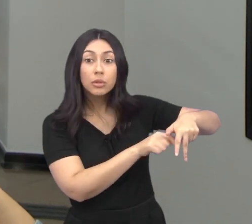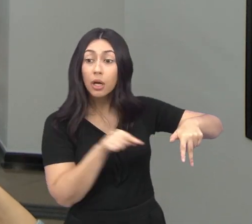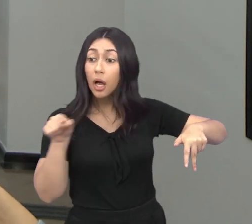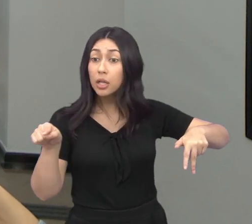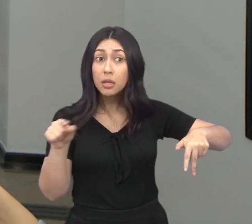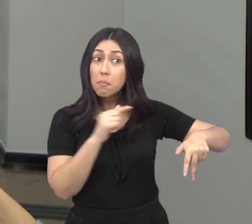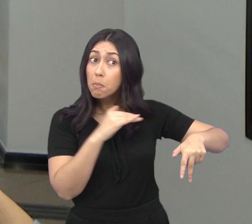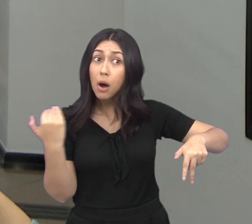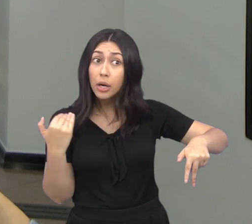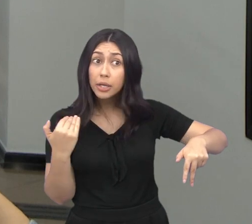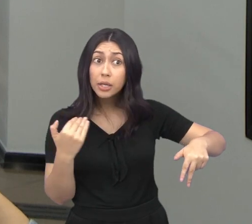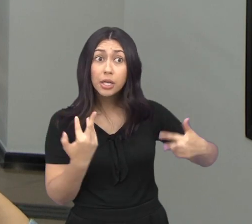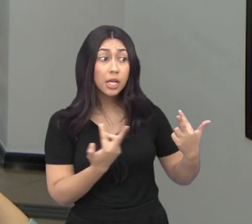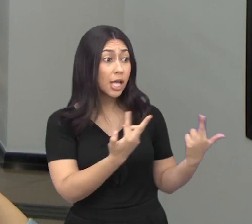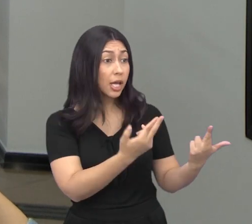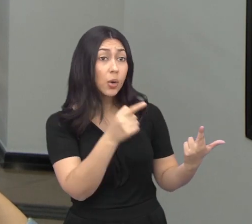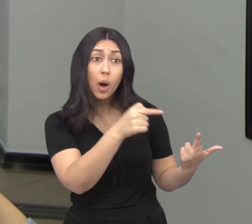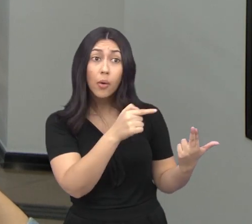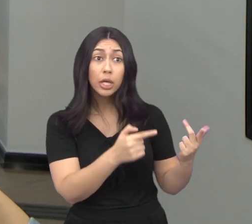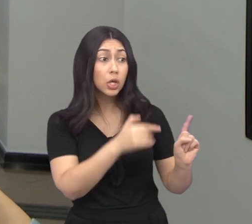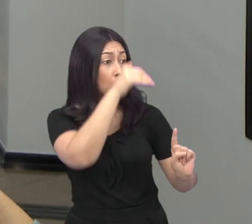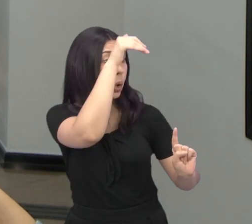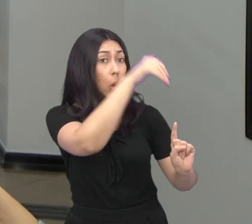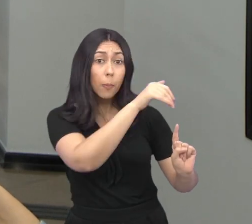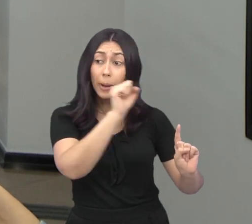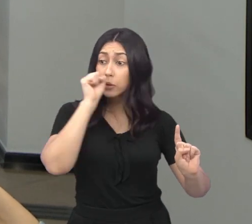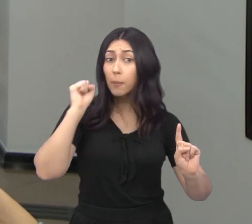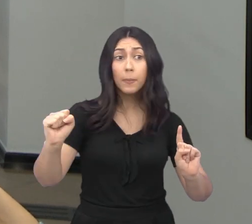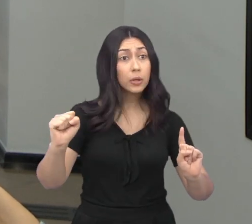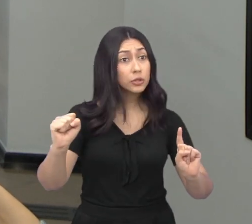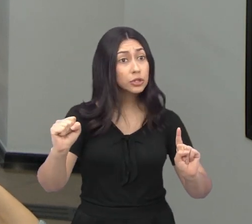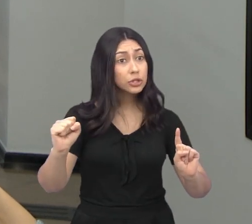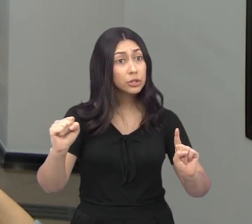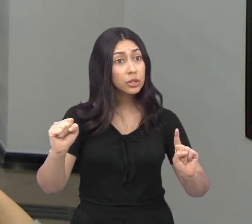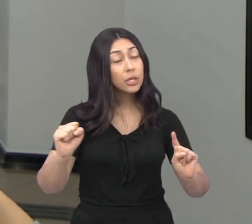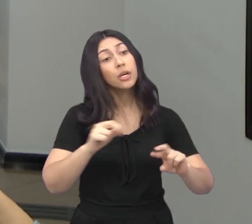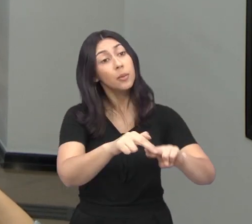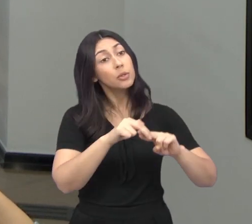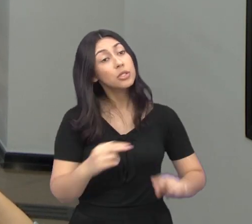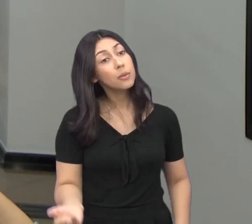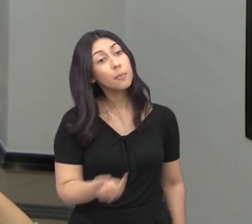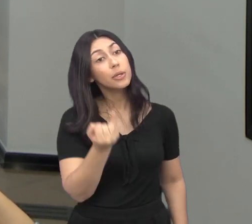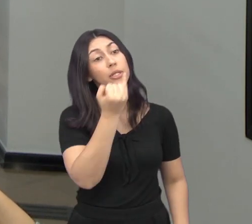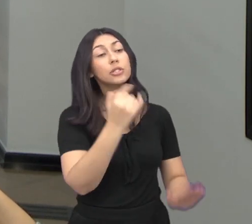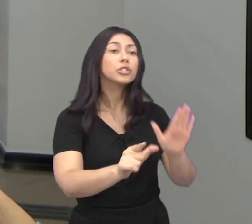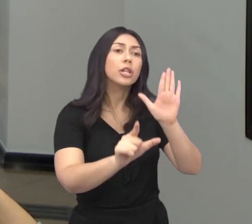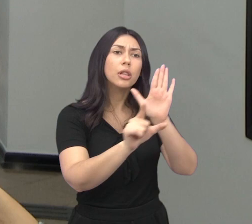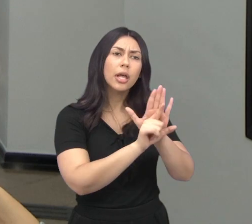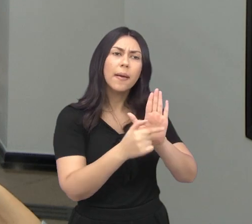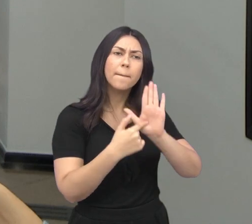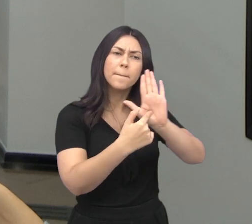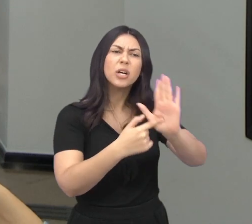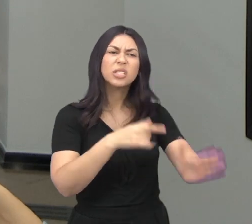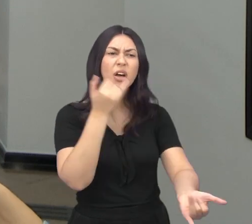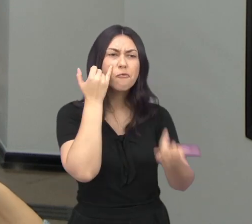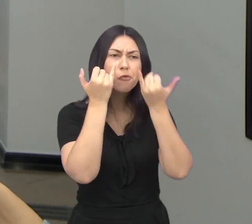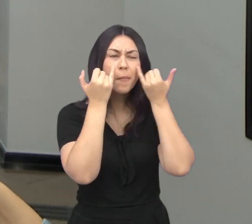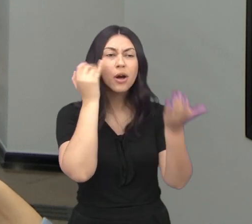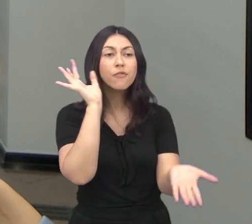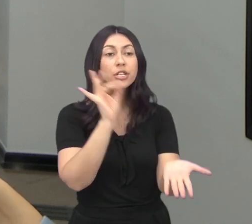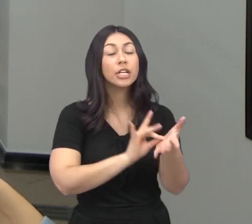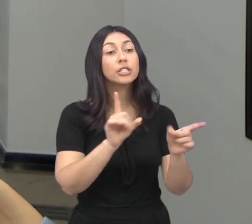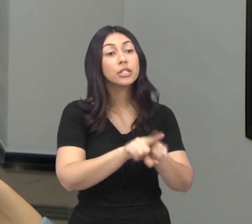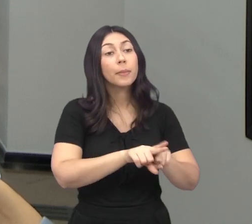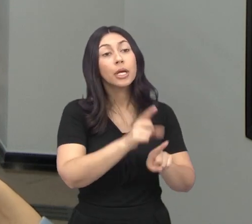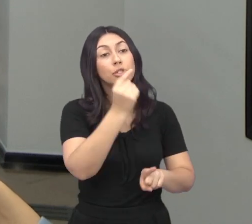na corrupção, ela está matando uma pessoa indiretamente, é um assassinato indireto. Então acho que é importantíssimo nós termos leis, transparência e